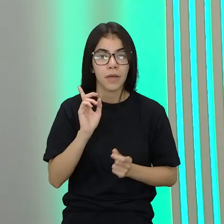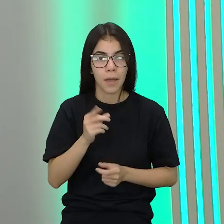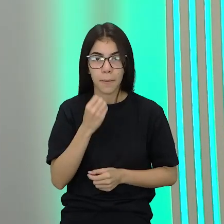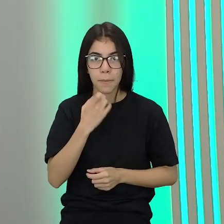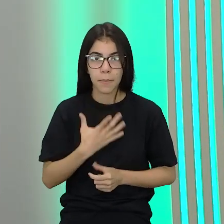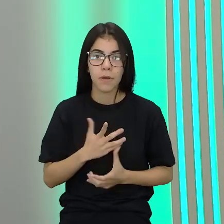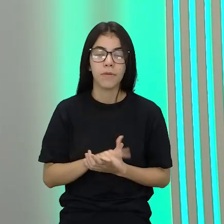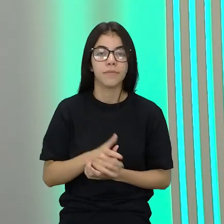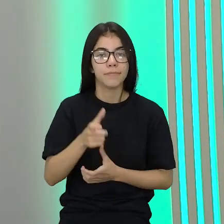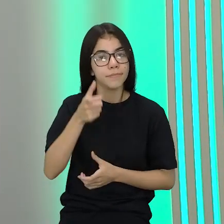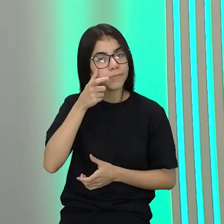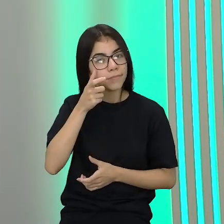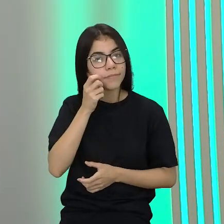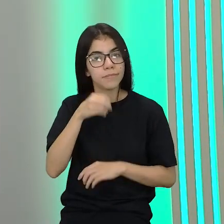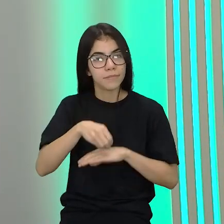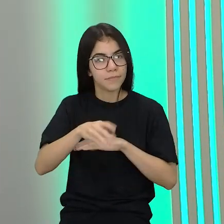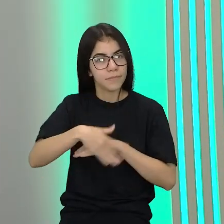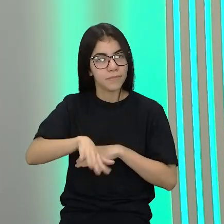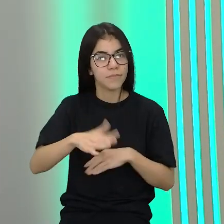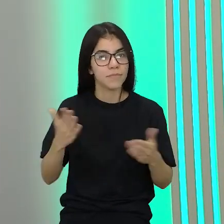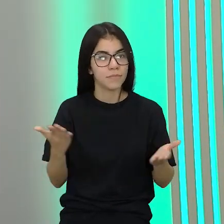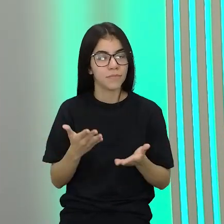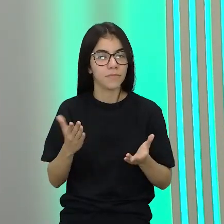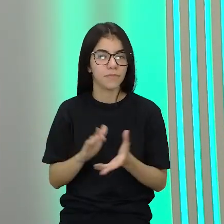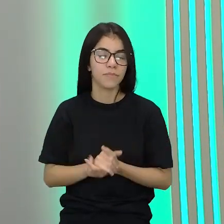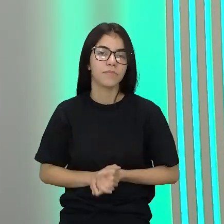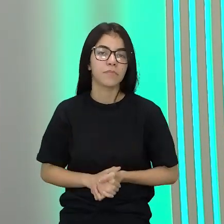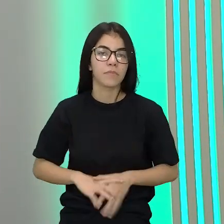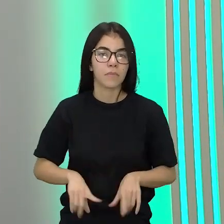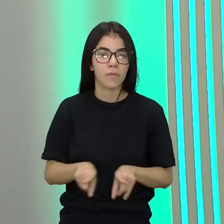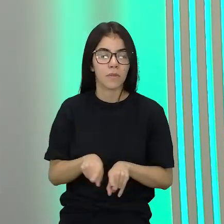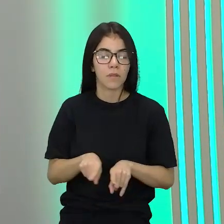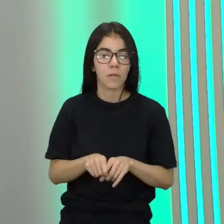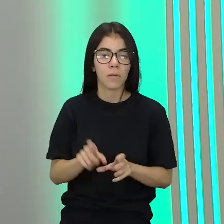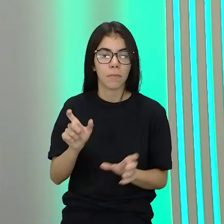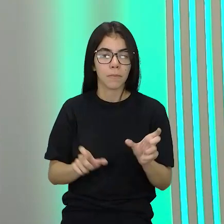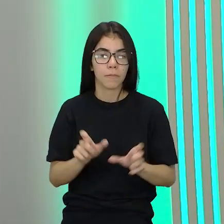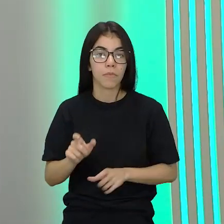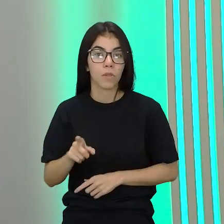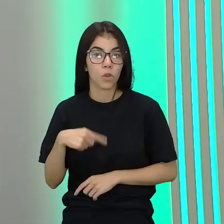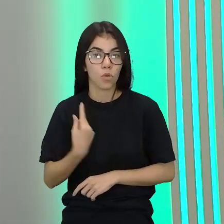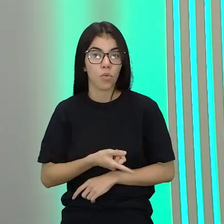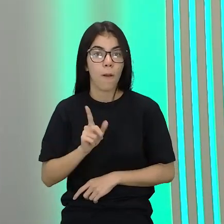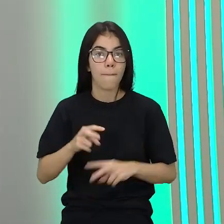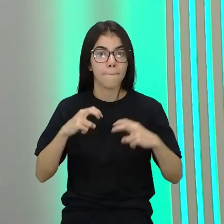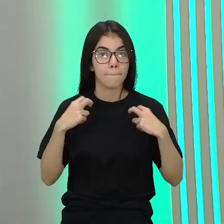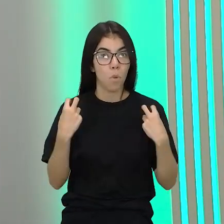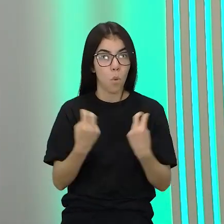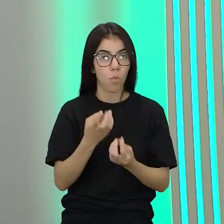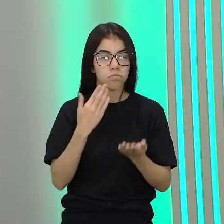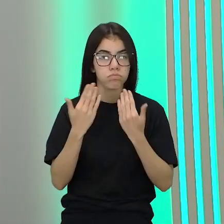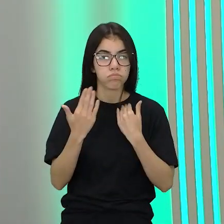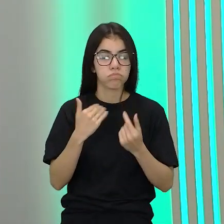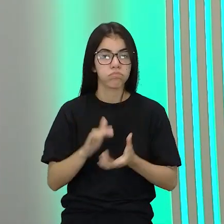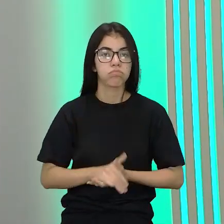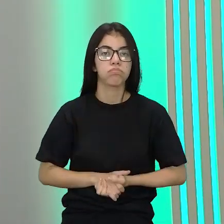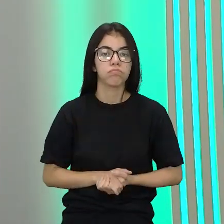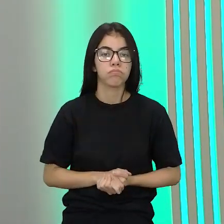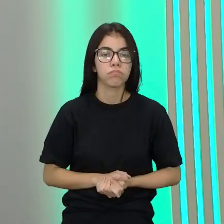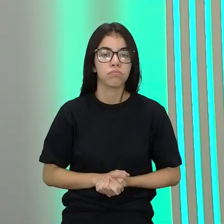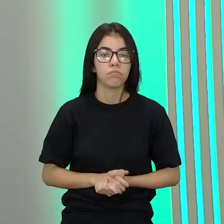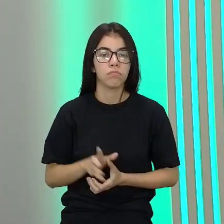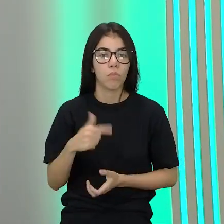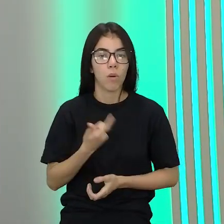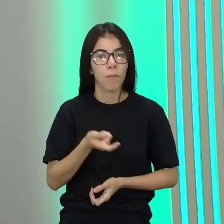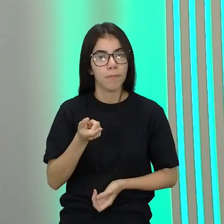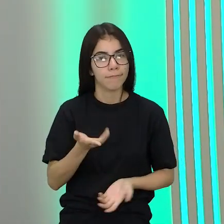olhada, tá bom, pessoal? A nossa dica de hoje. Galerinha, eu disse que nós teremos uma grande roda de conversa, não é verdade? Então, vamos